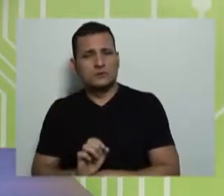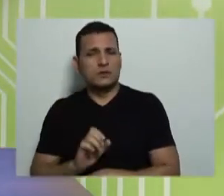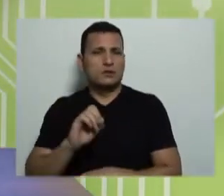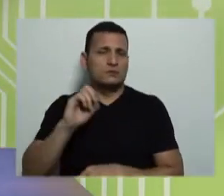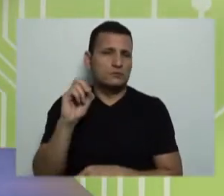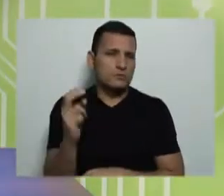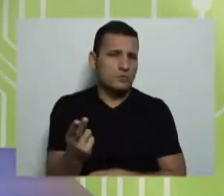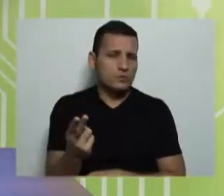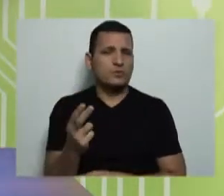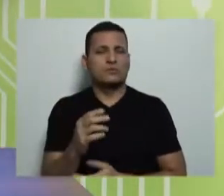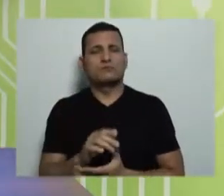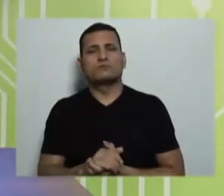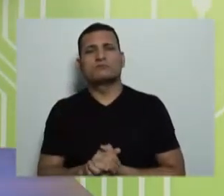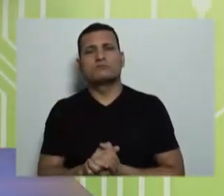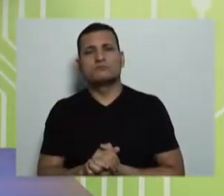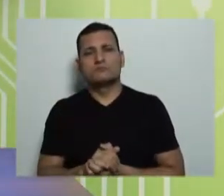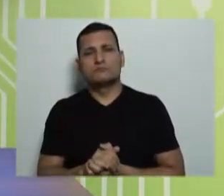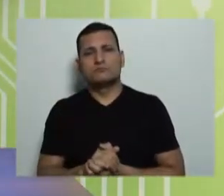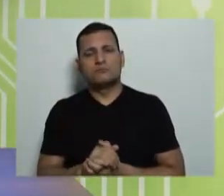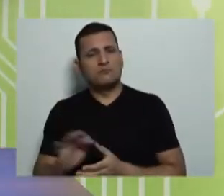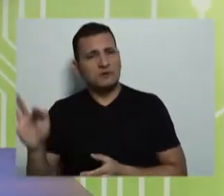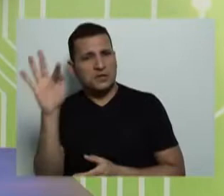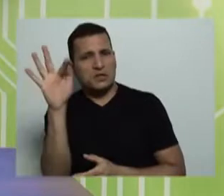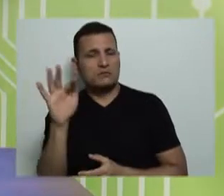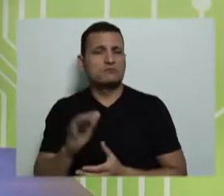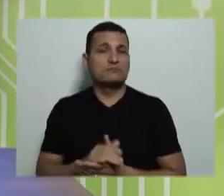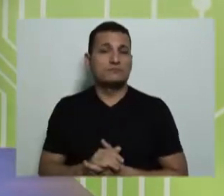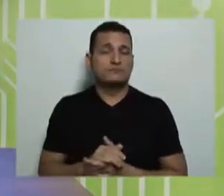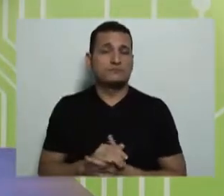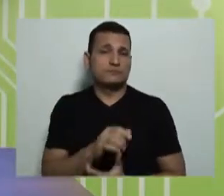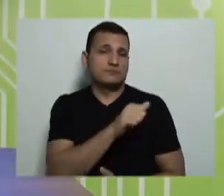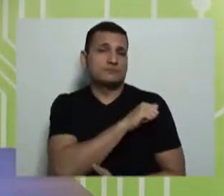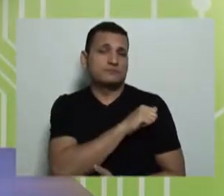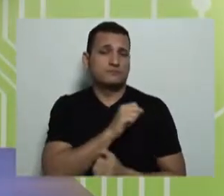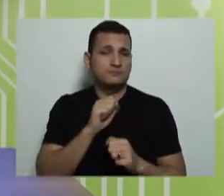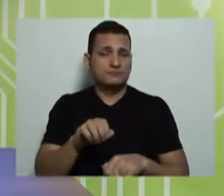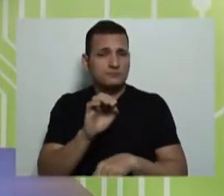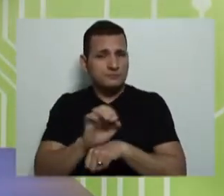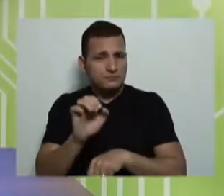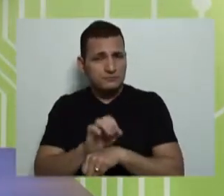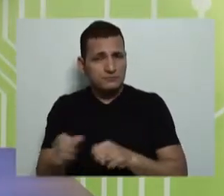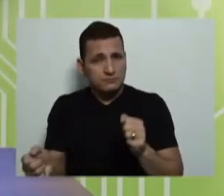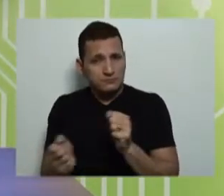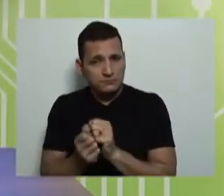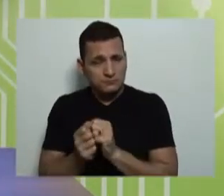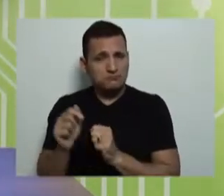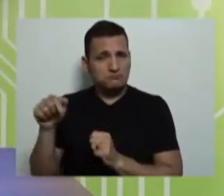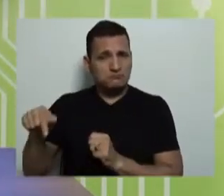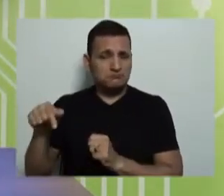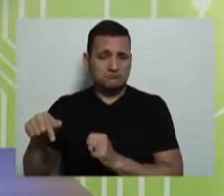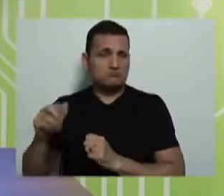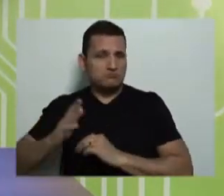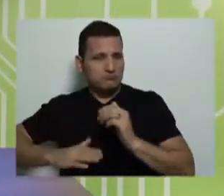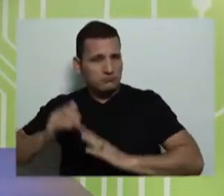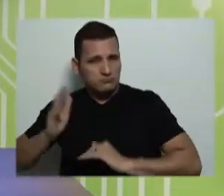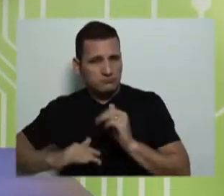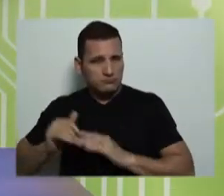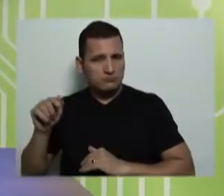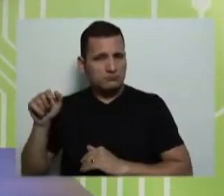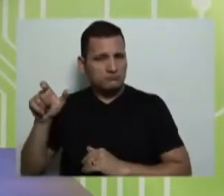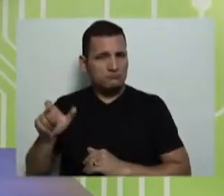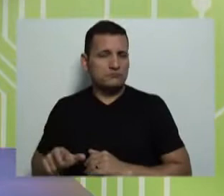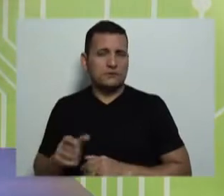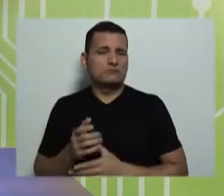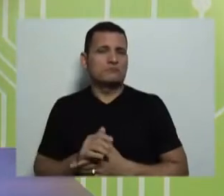estagiar junto com profissionais liberais? Suponhamos que exista um sujeito que dê consultoria para as cooperativas, um